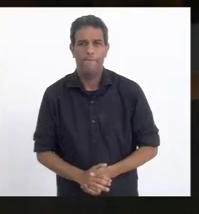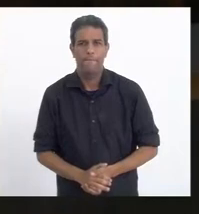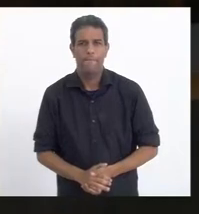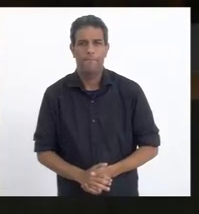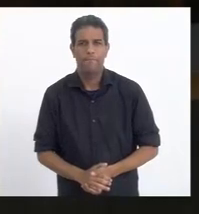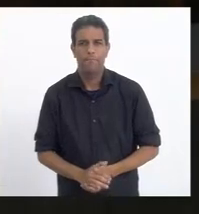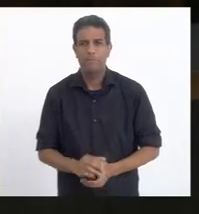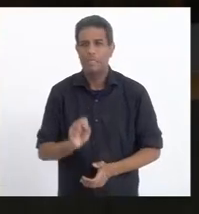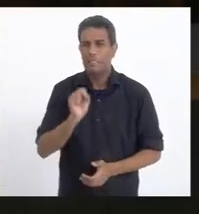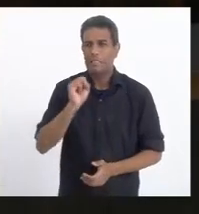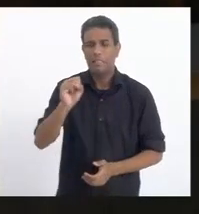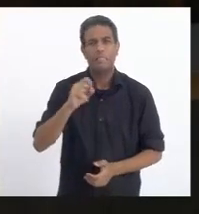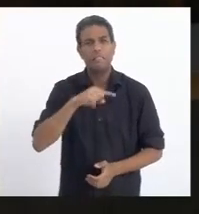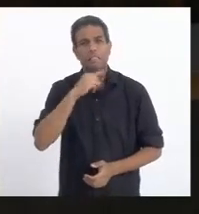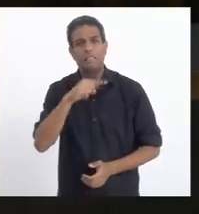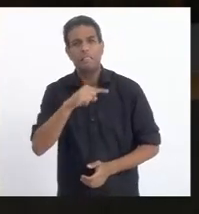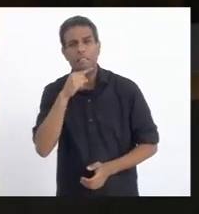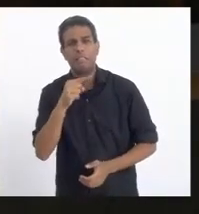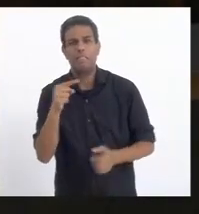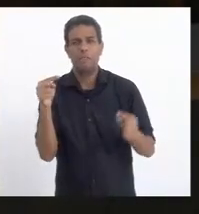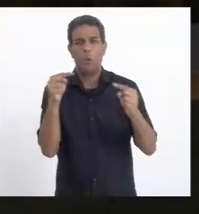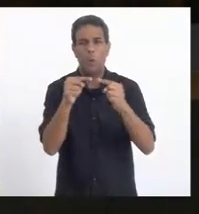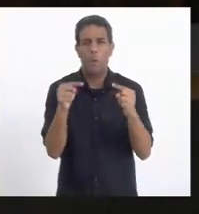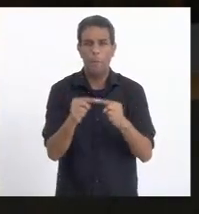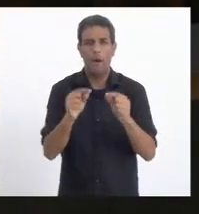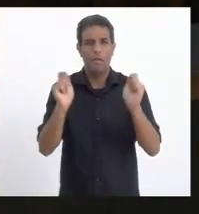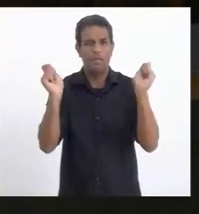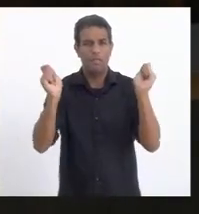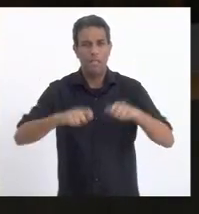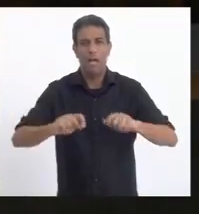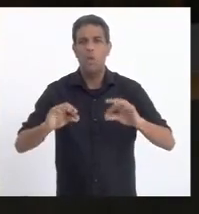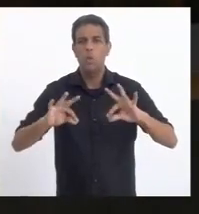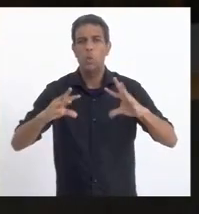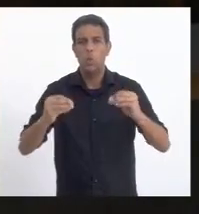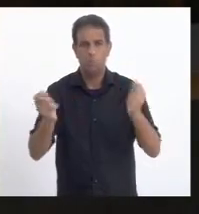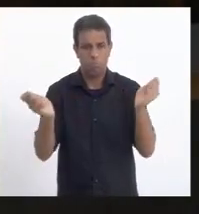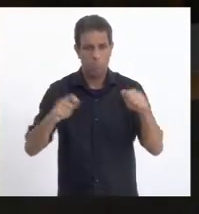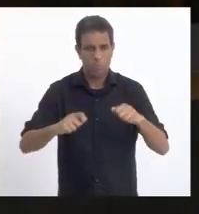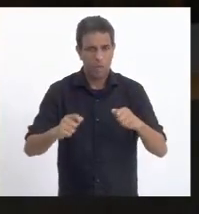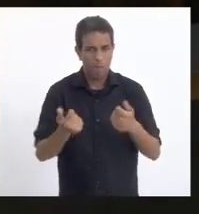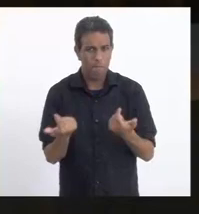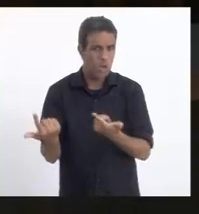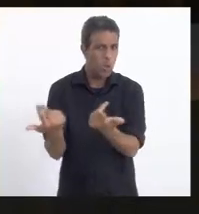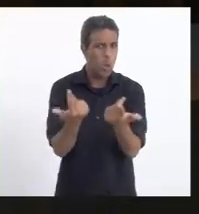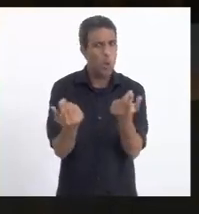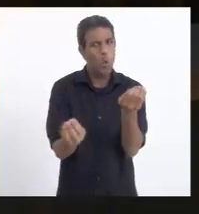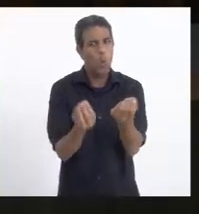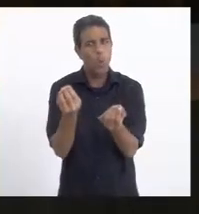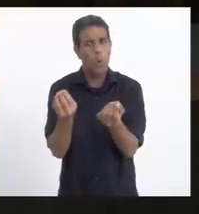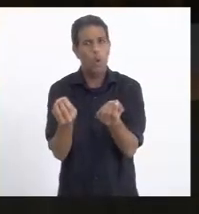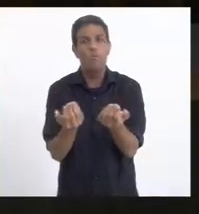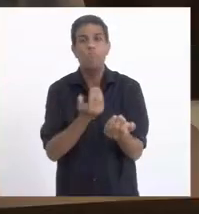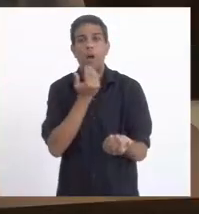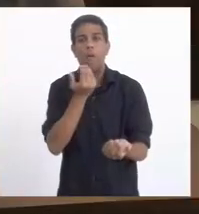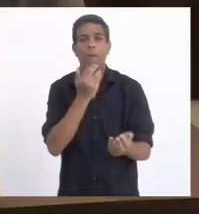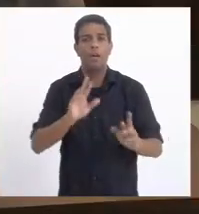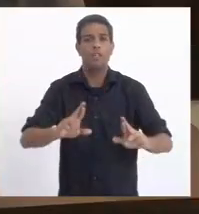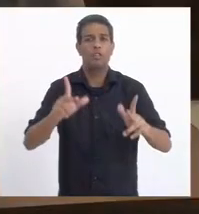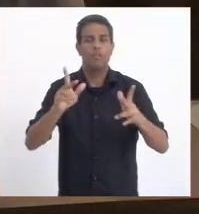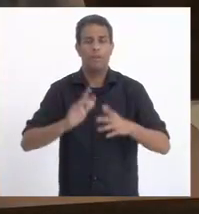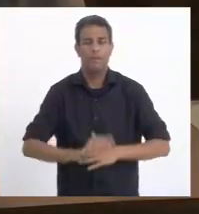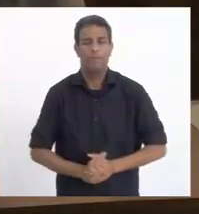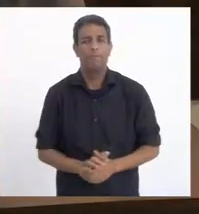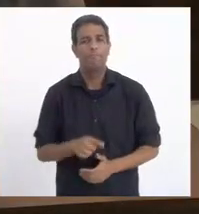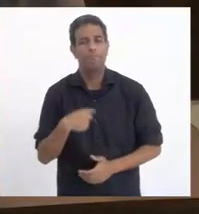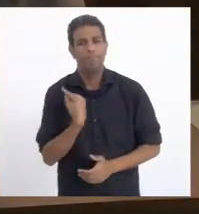e se não é possível para o regime de recuperação fiscal não pode ser possível para ninguém porque não tem diferença